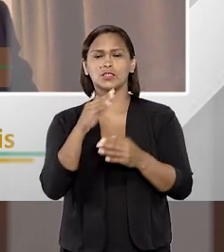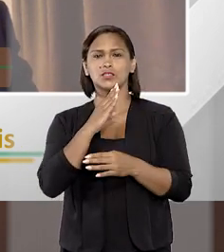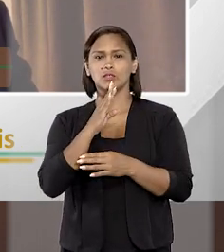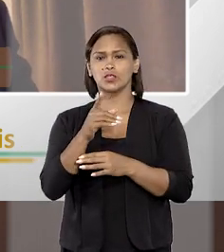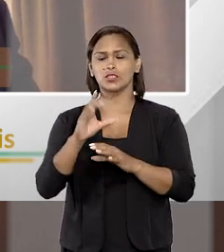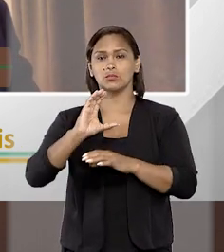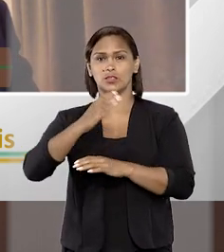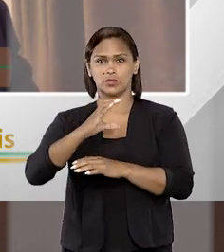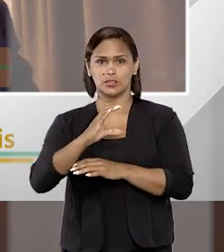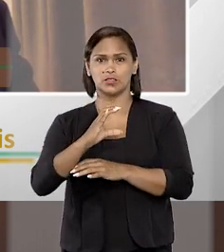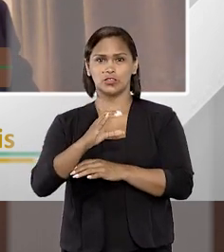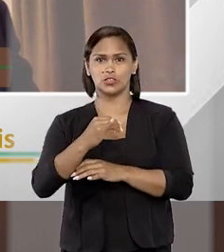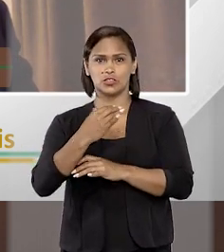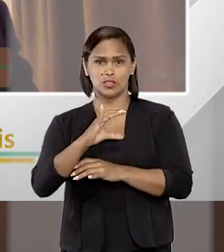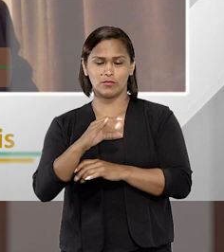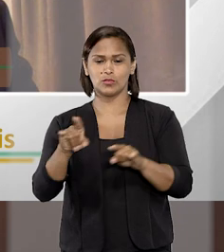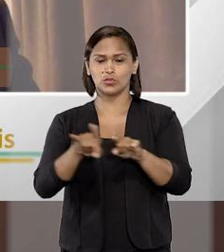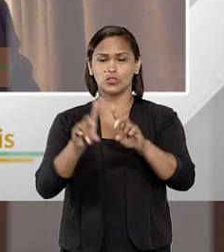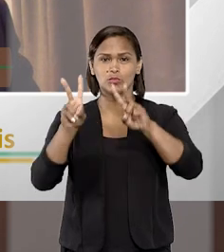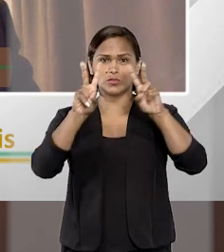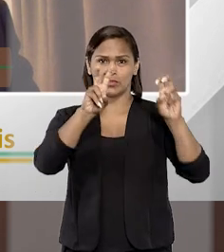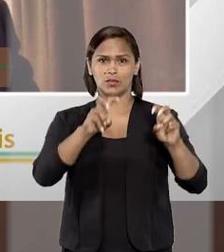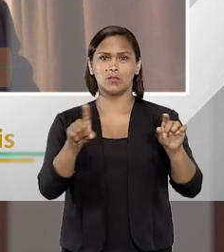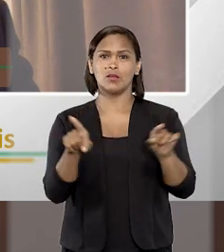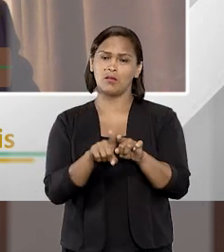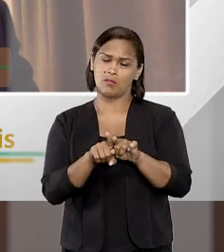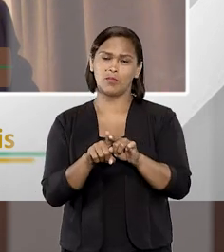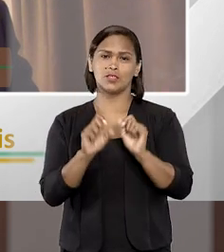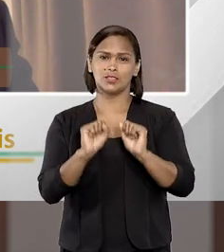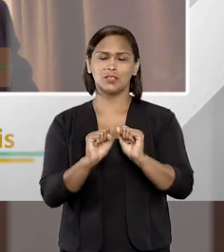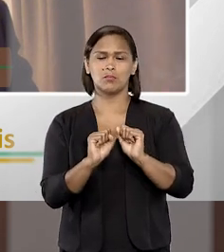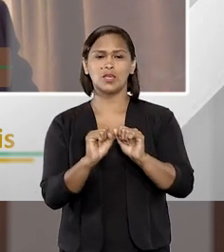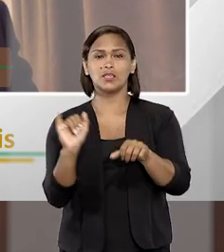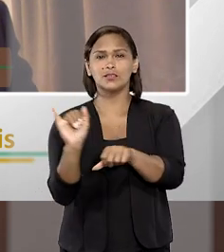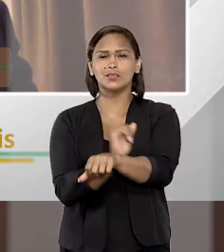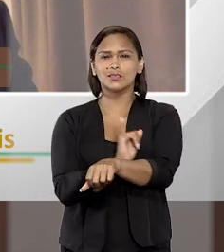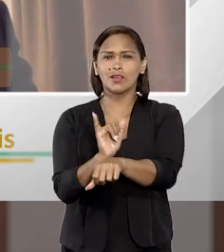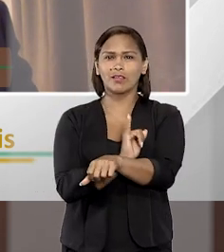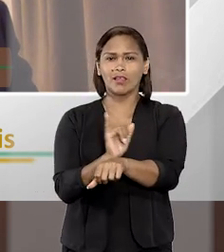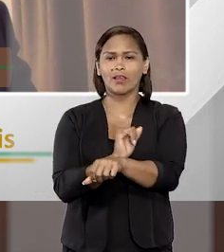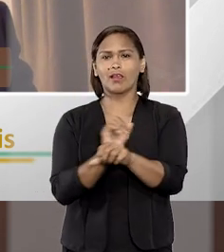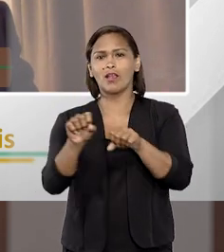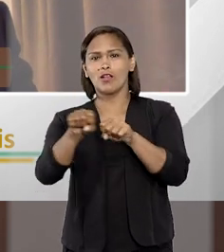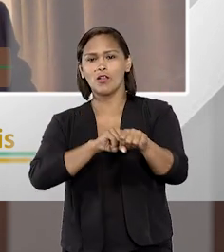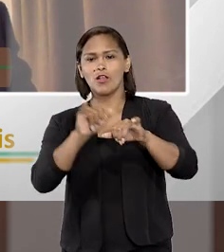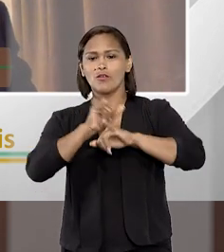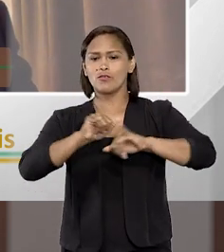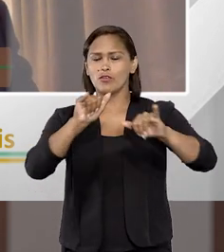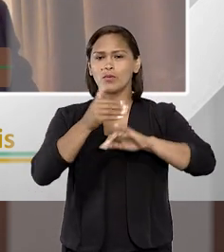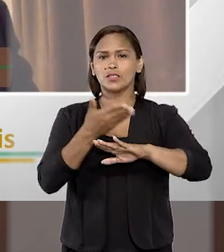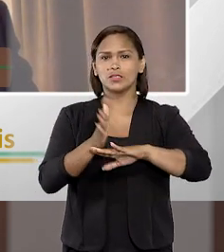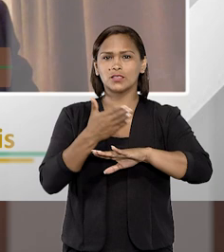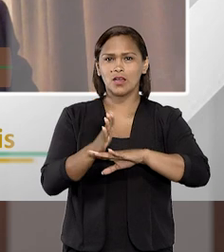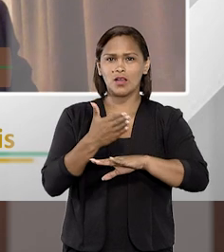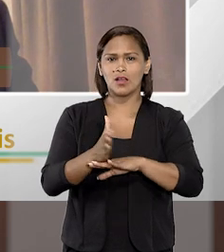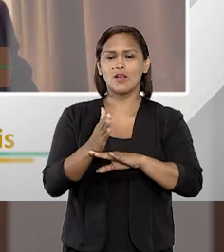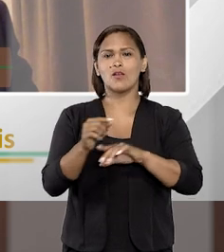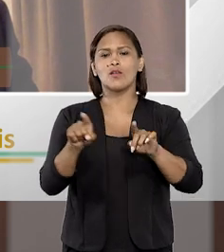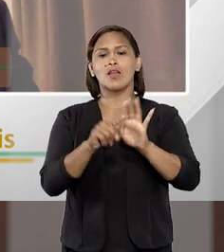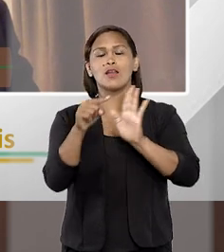científico sobre a matéria mas também o desenho de estratégias de formação de profissionais